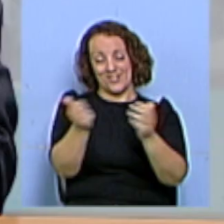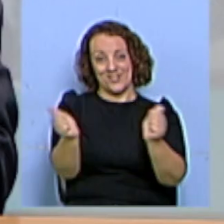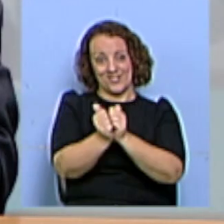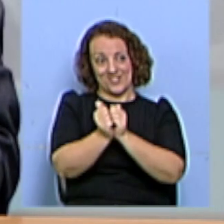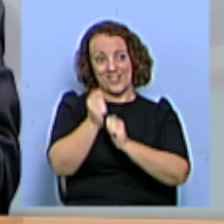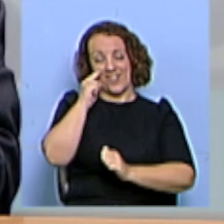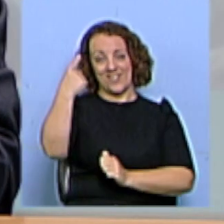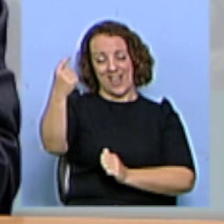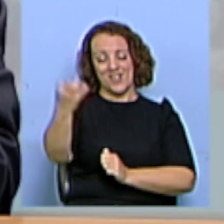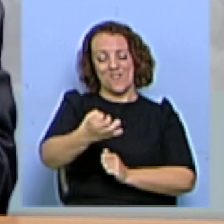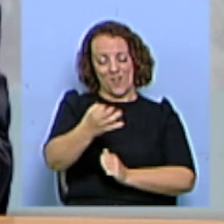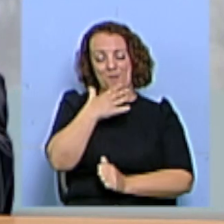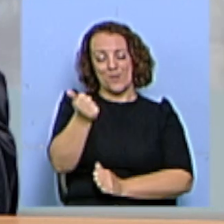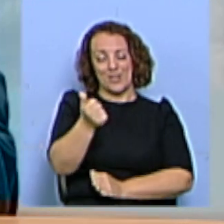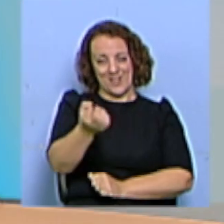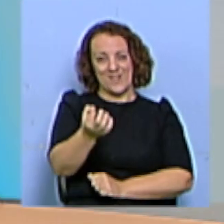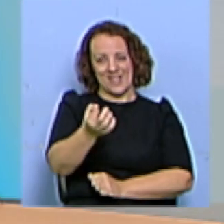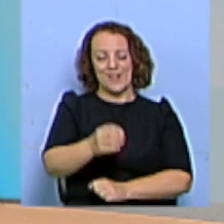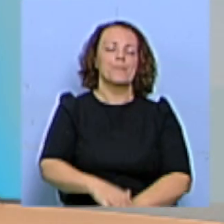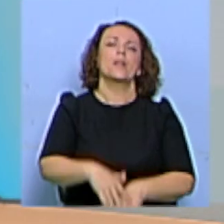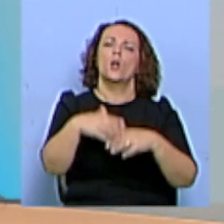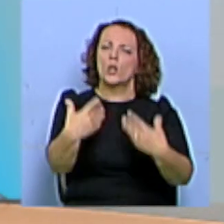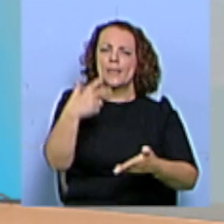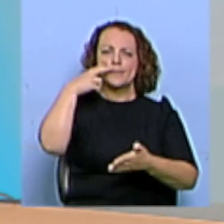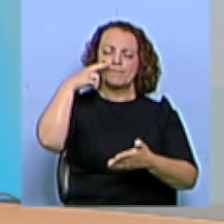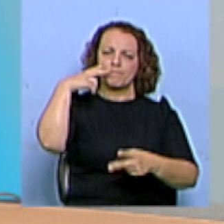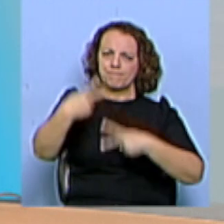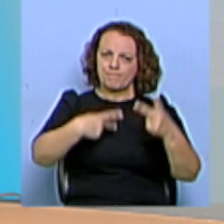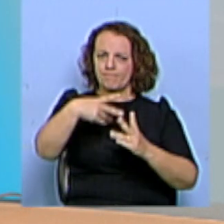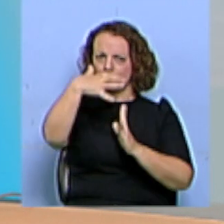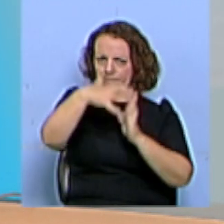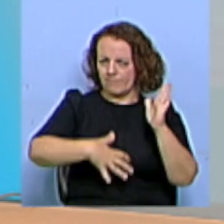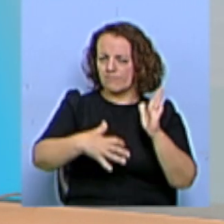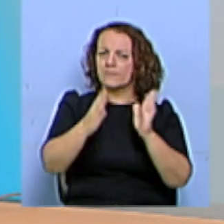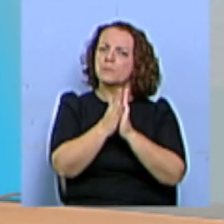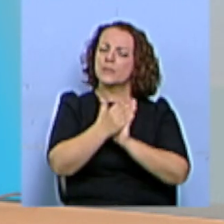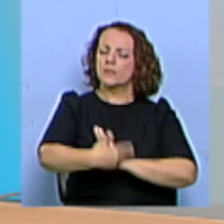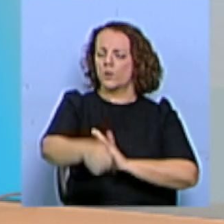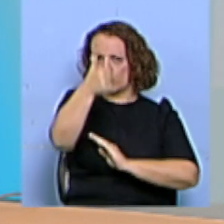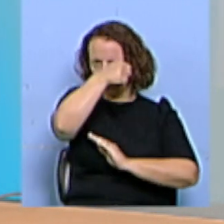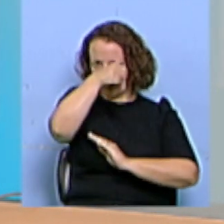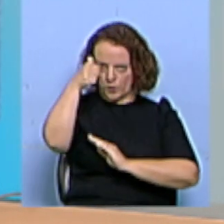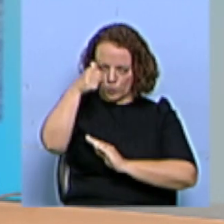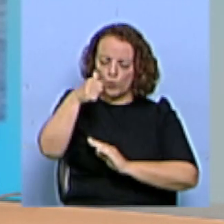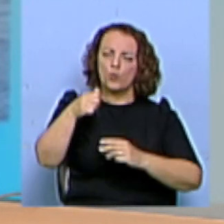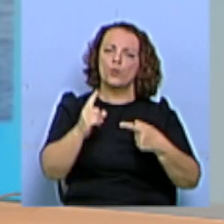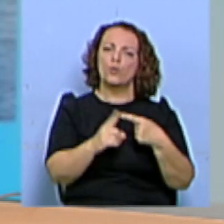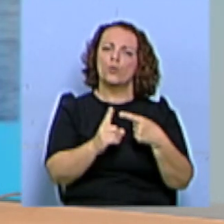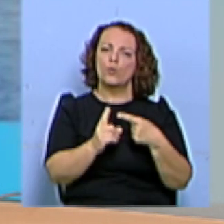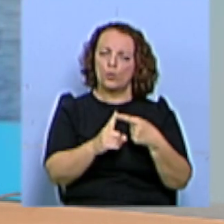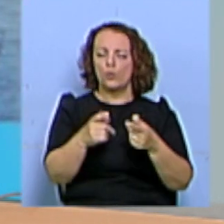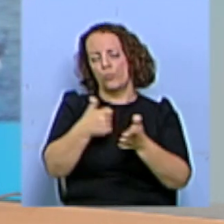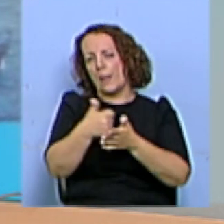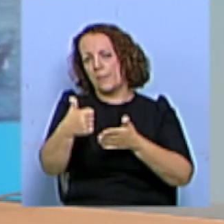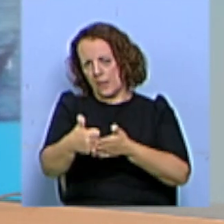nessa peregrinação, sem dúvida que foi. Vamos então analisar os textos que são lidos nas missas deste domingo, desde logo o texto do Evangelho